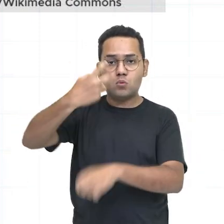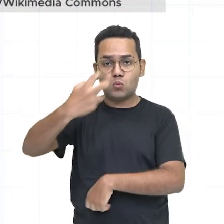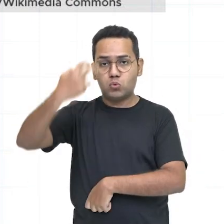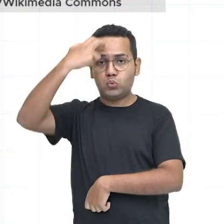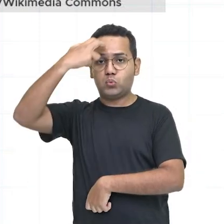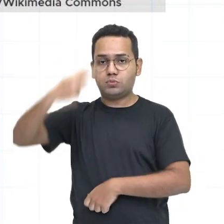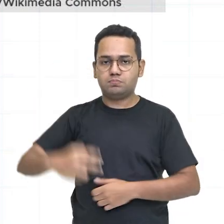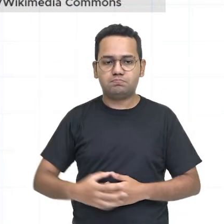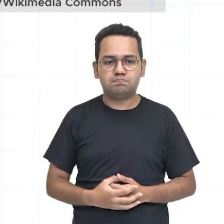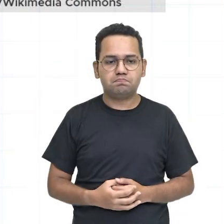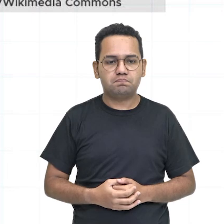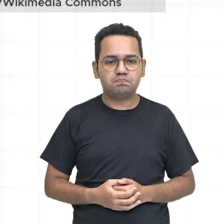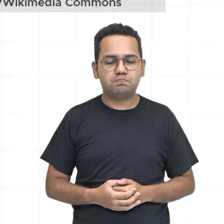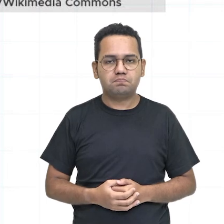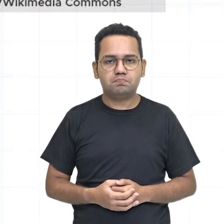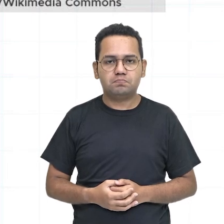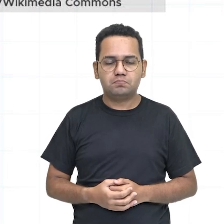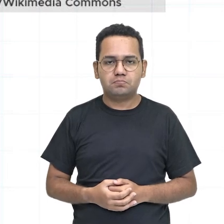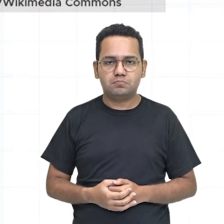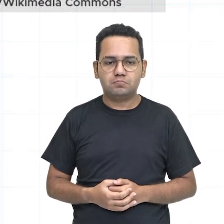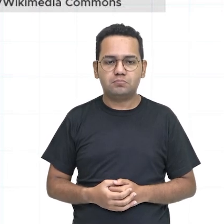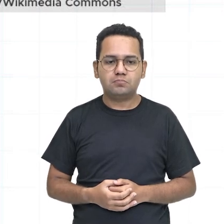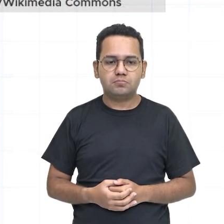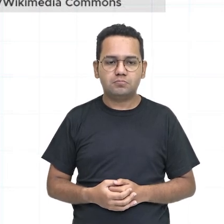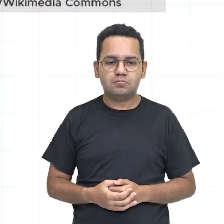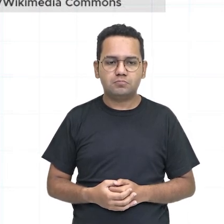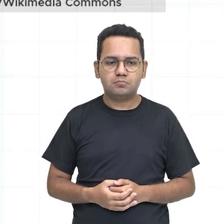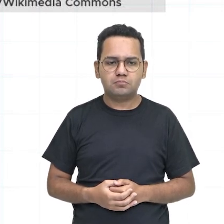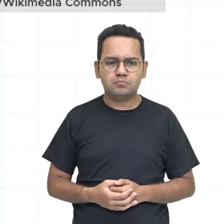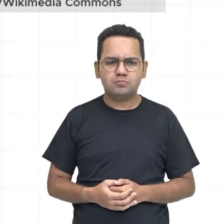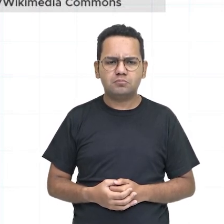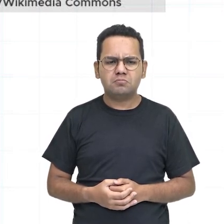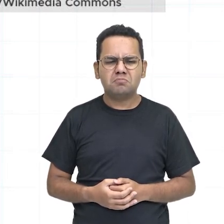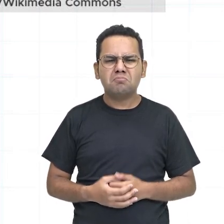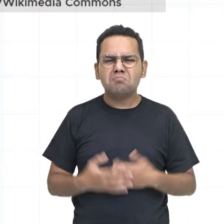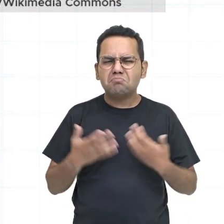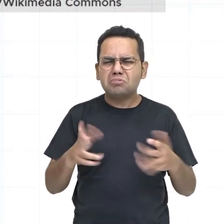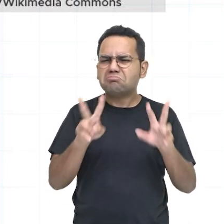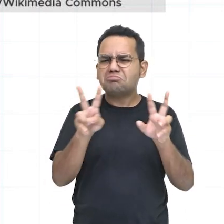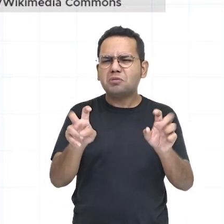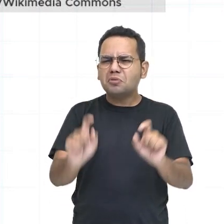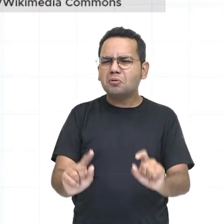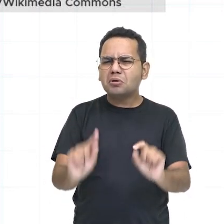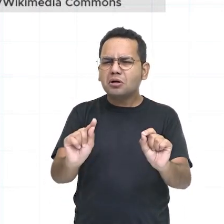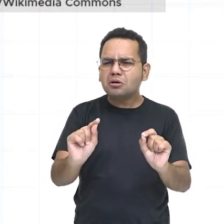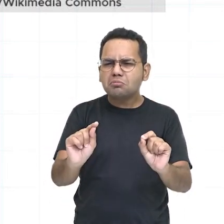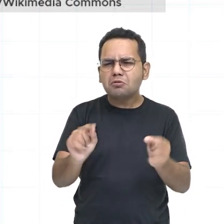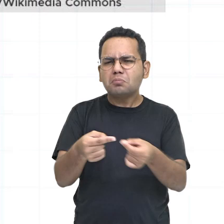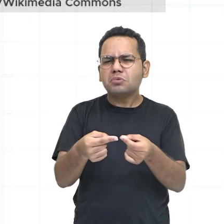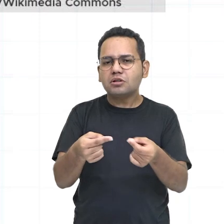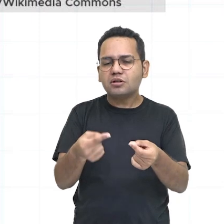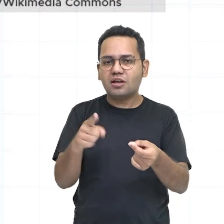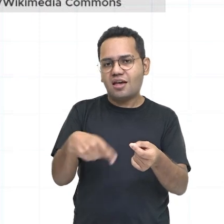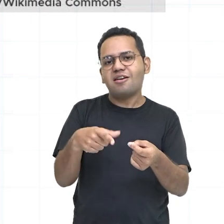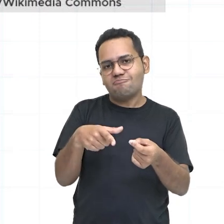Essa jornada histórica e cultural, ela está relacionada a quê? A expansão. A expansão do